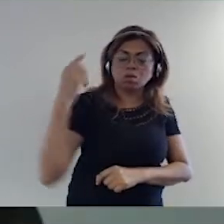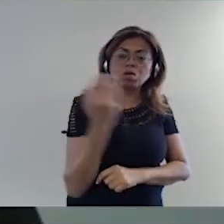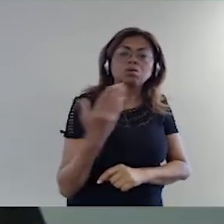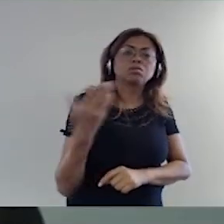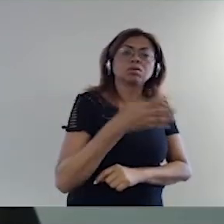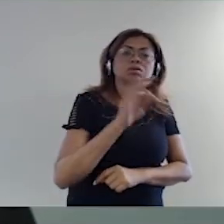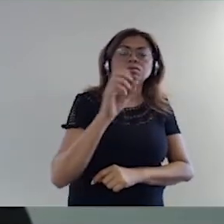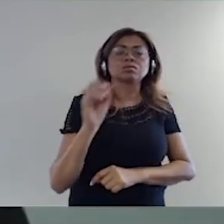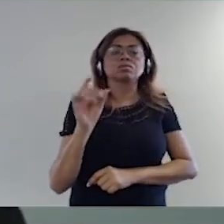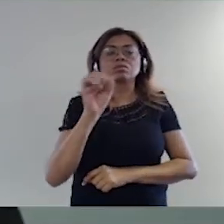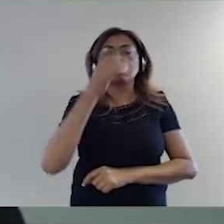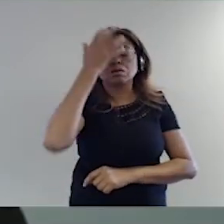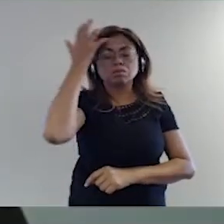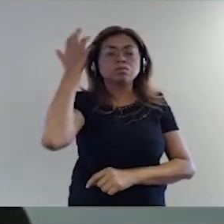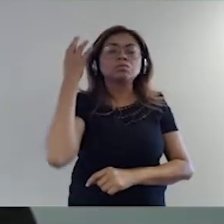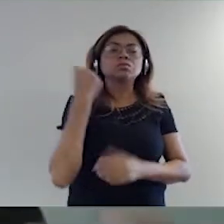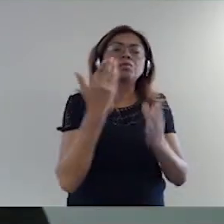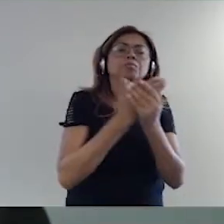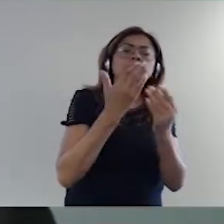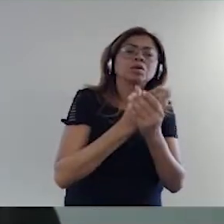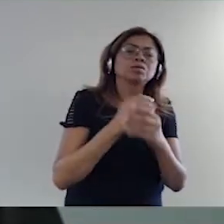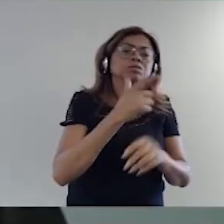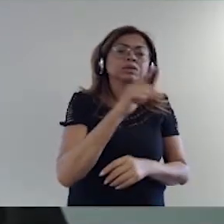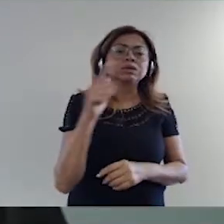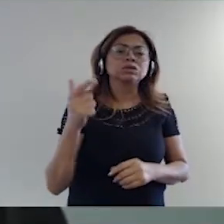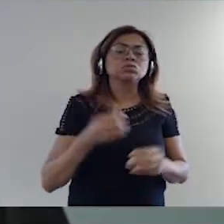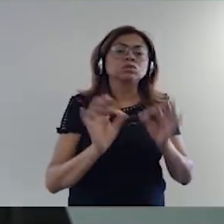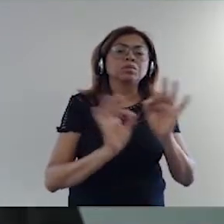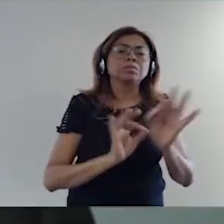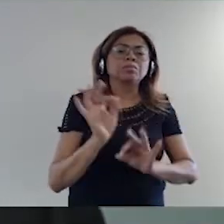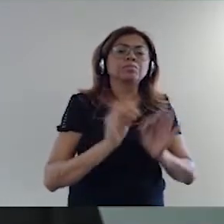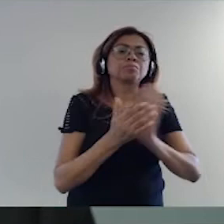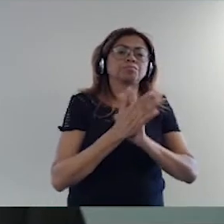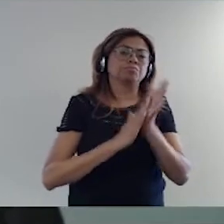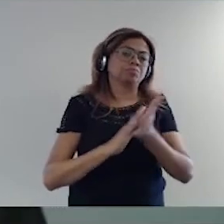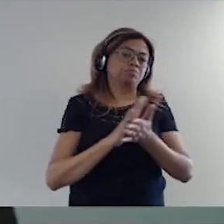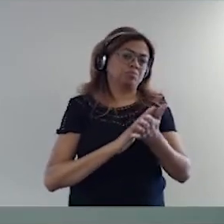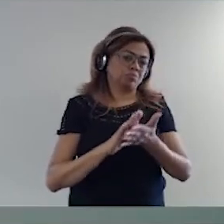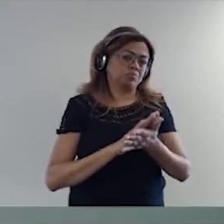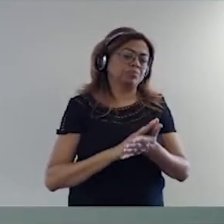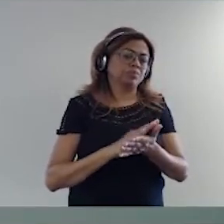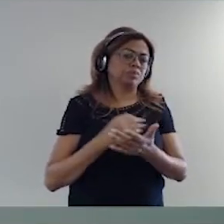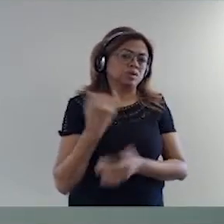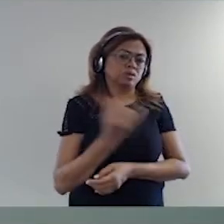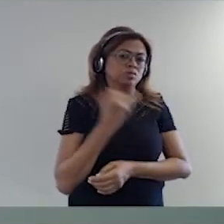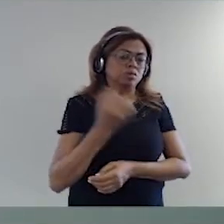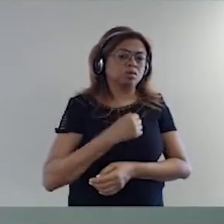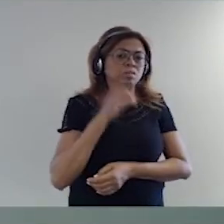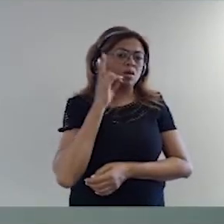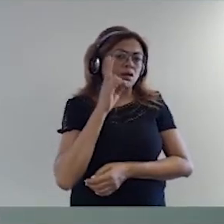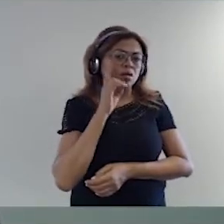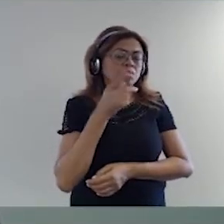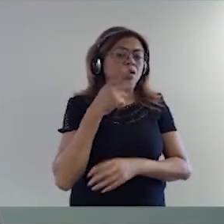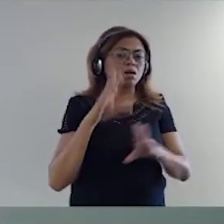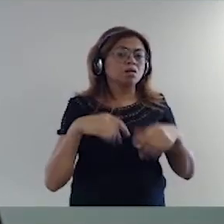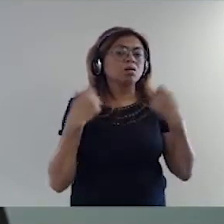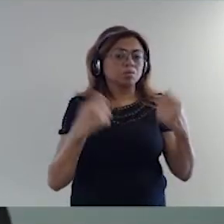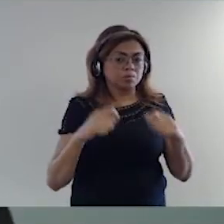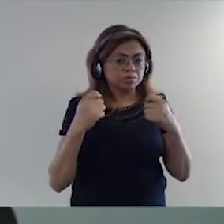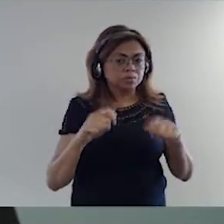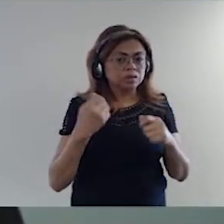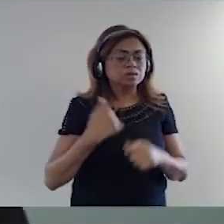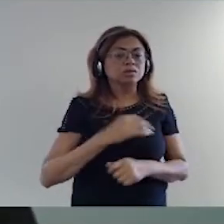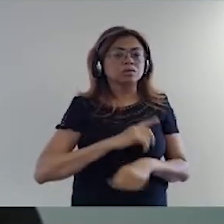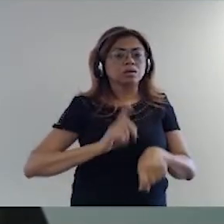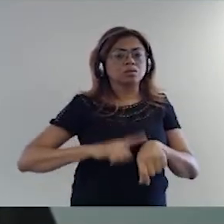atos processuais, muitas vezes sem ter o preparo para tanto. E aí é importante ressaltar a necessidade, principalmente